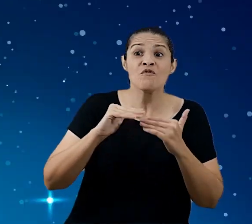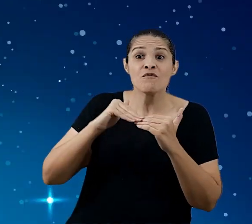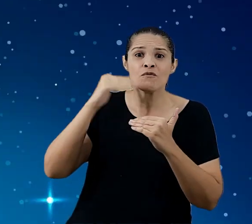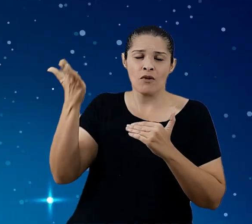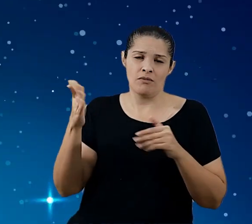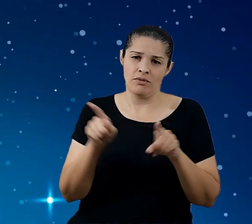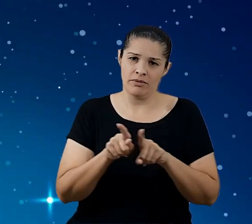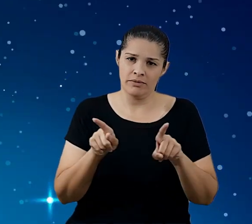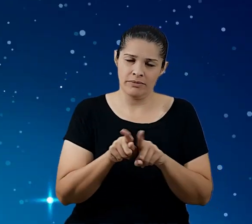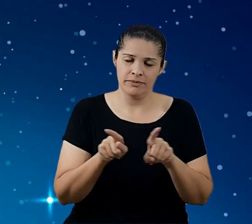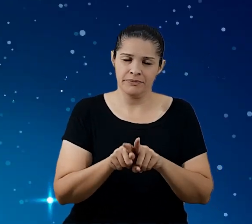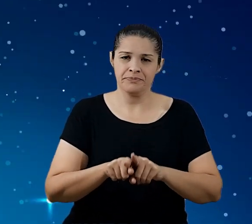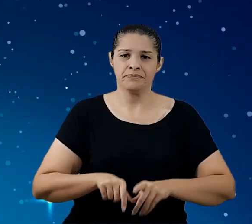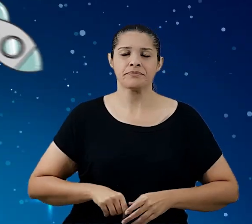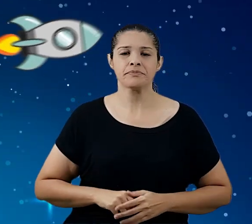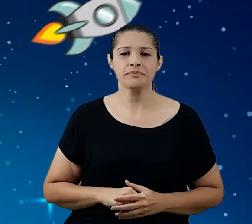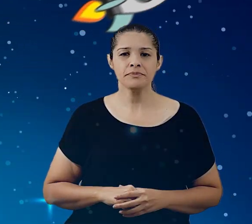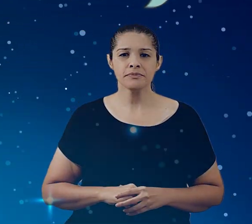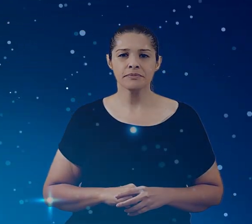também.